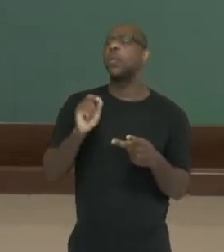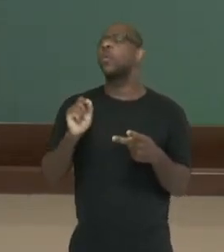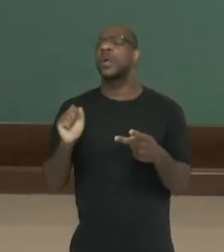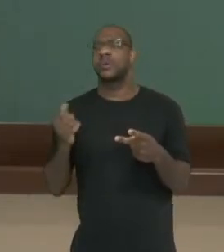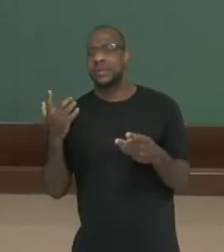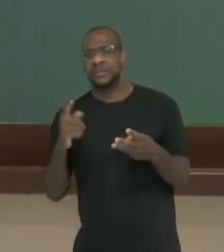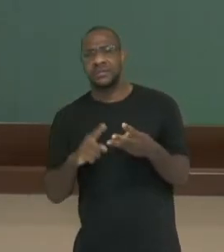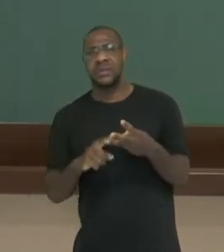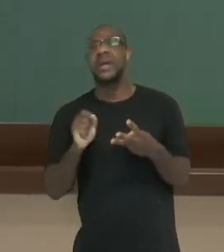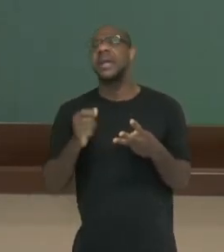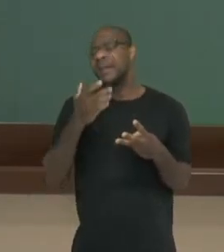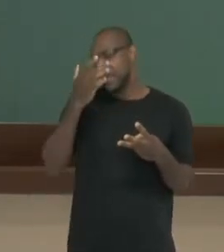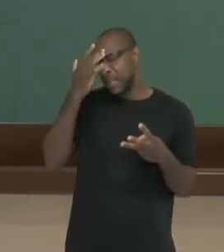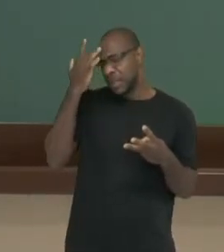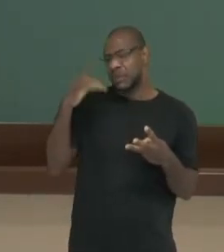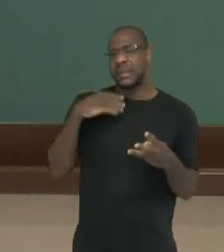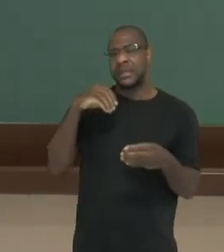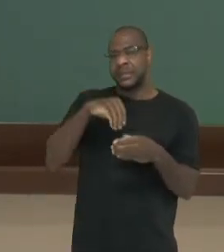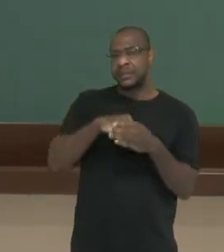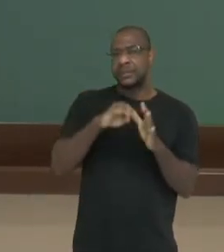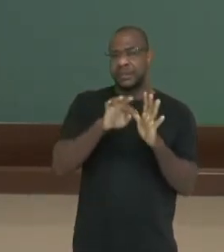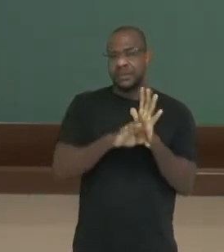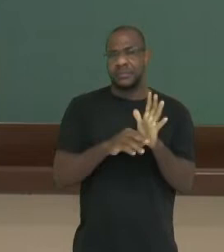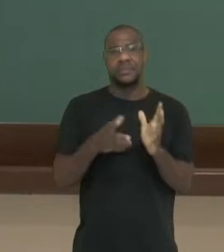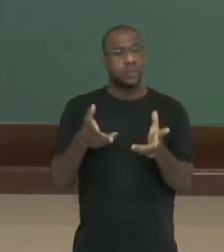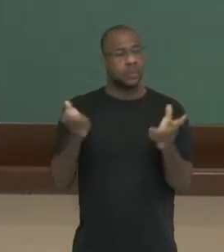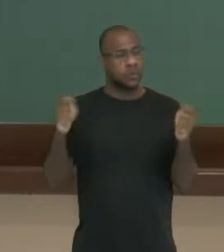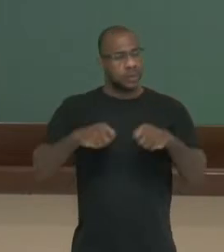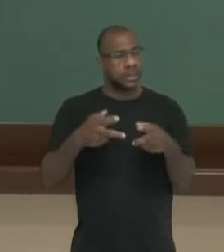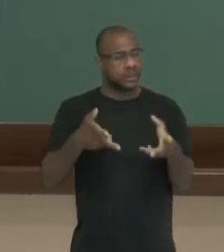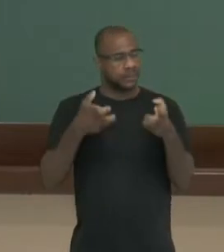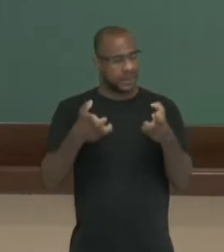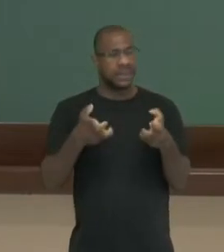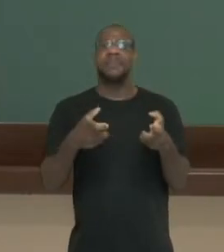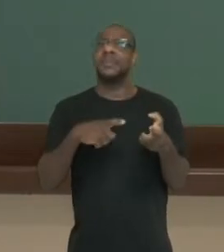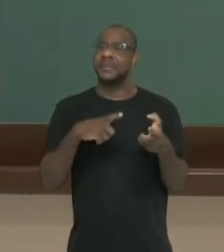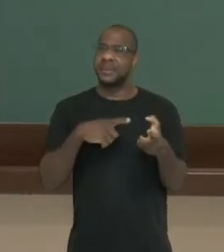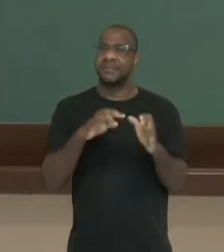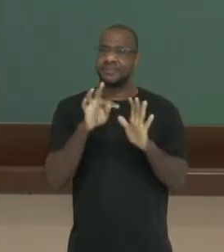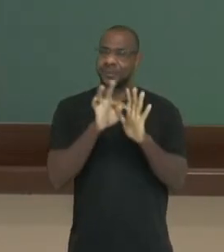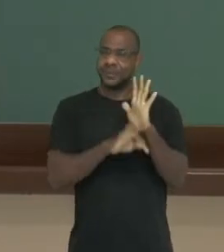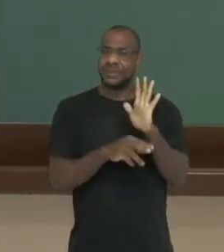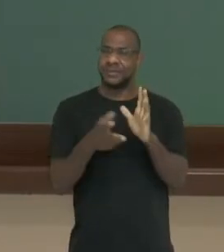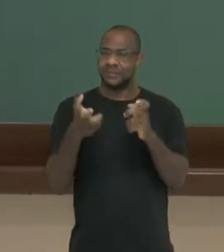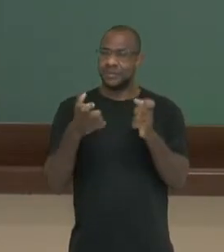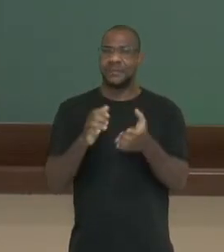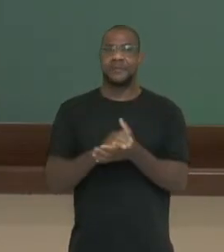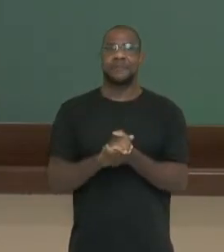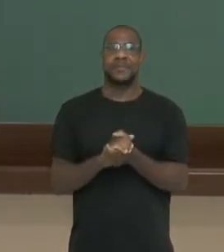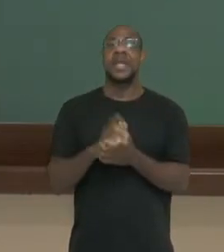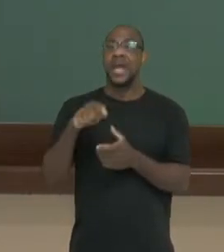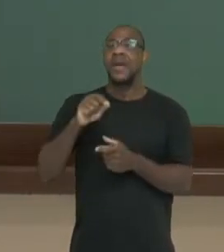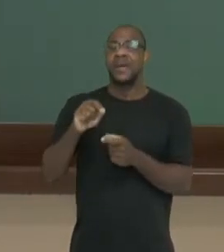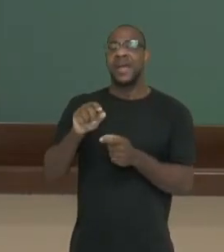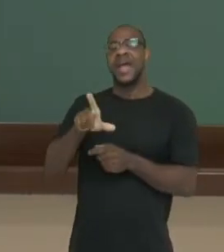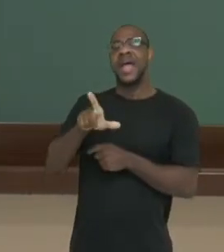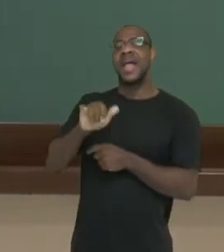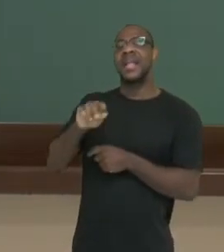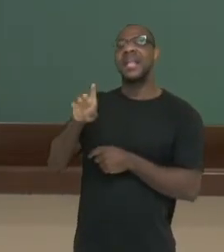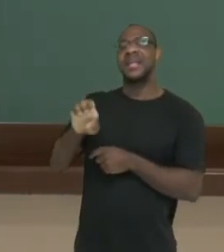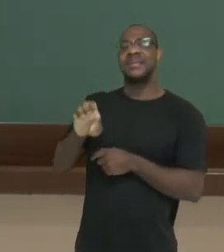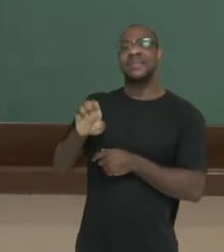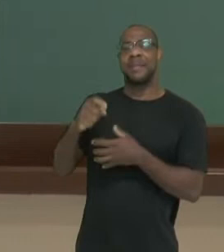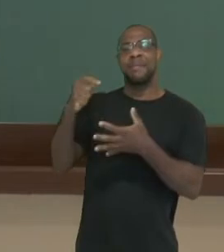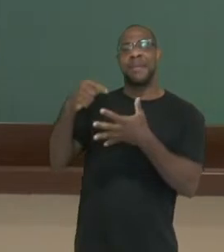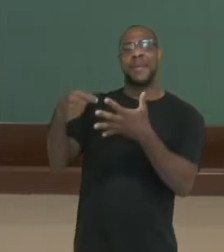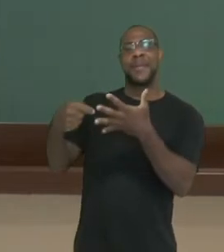aconteceu, quem são as pessoas que estão envolvidas, a gente já consegue inferir, né, que seria ali a nossa lead ou lead, né, os elementos da notícia